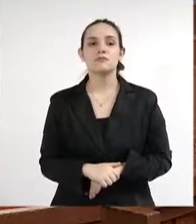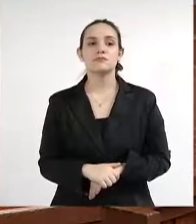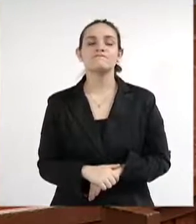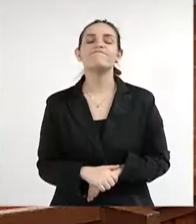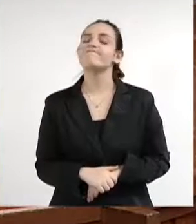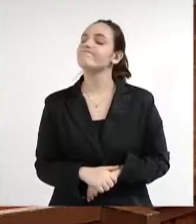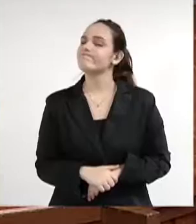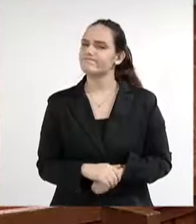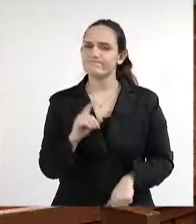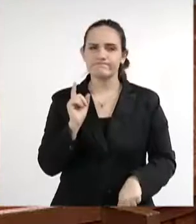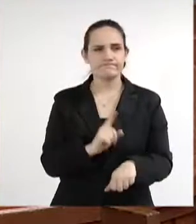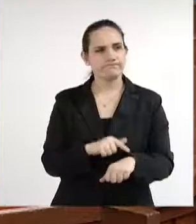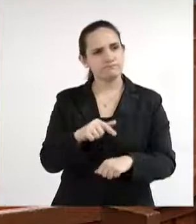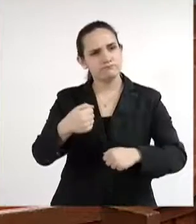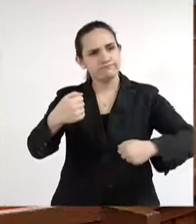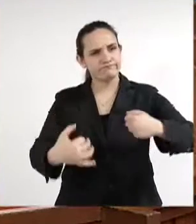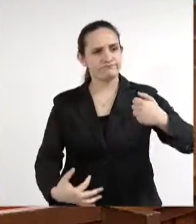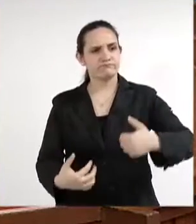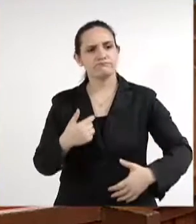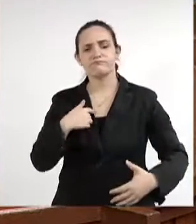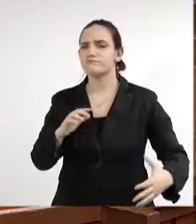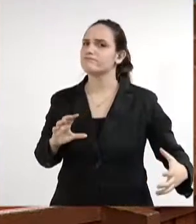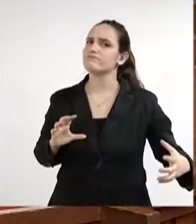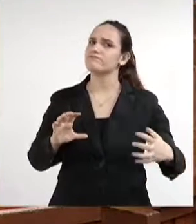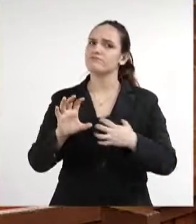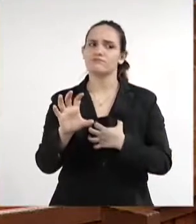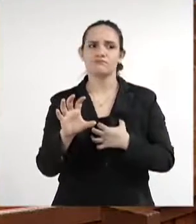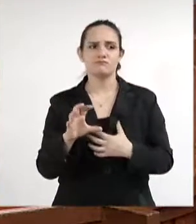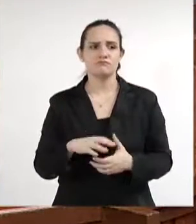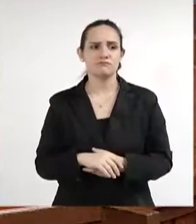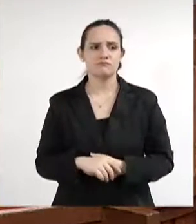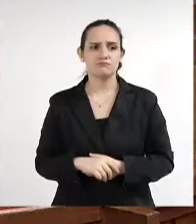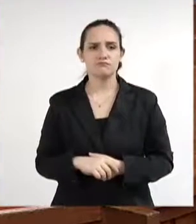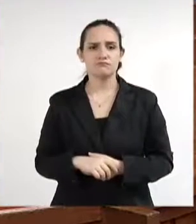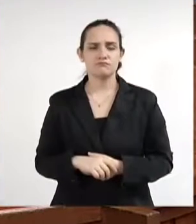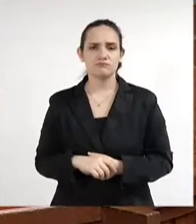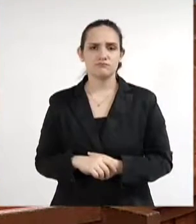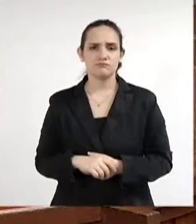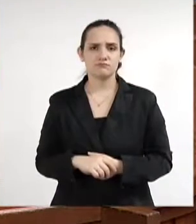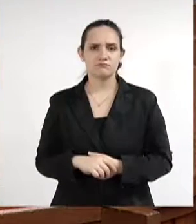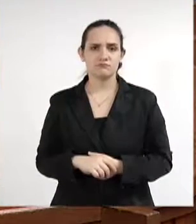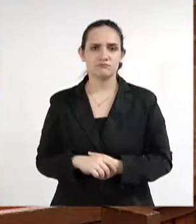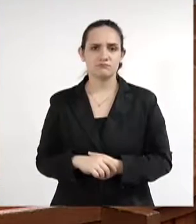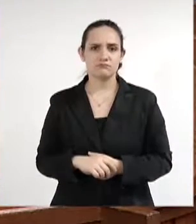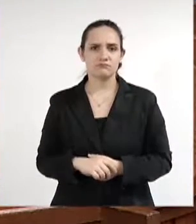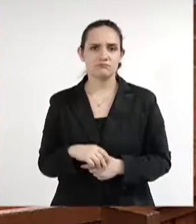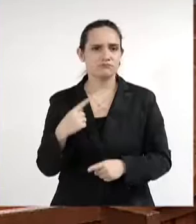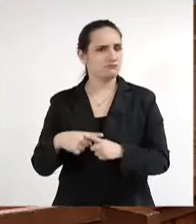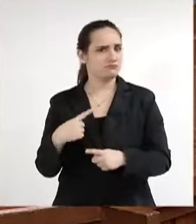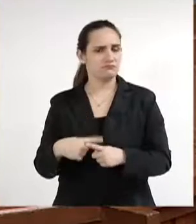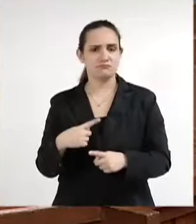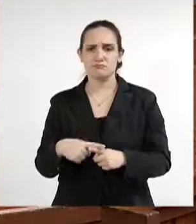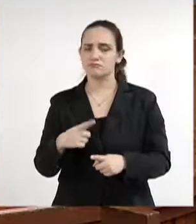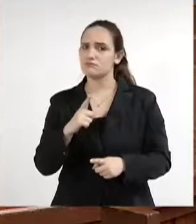Foi realmente um relato emotivo, vindo de alguém que mexe com as leis,